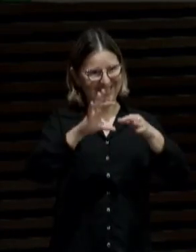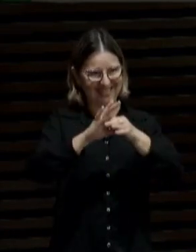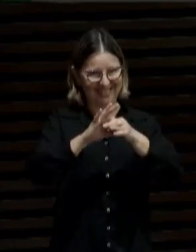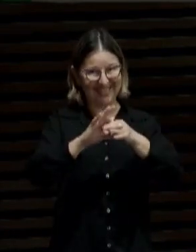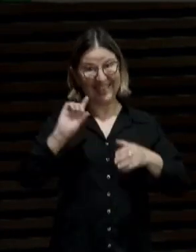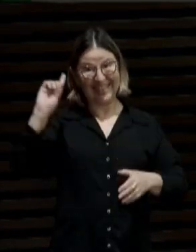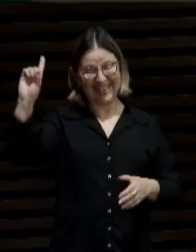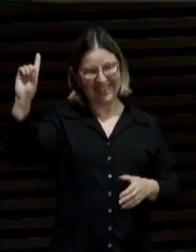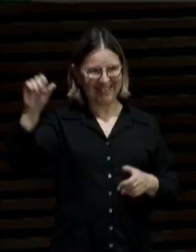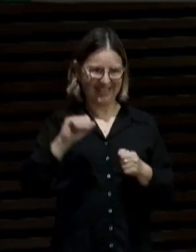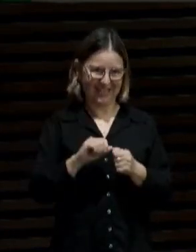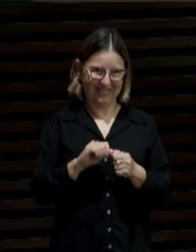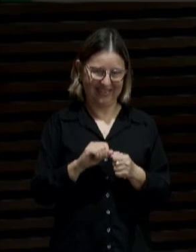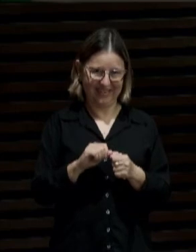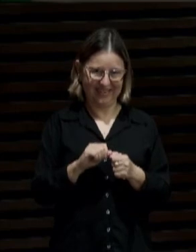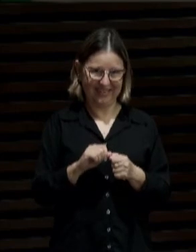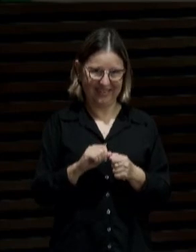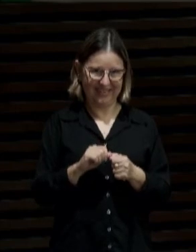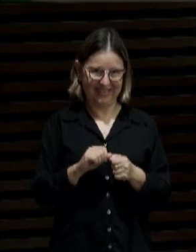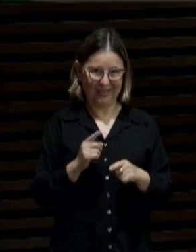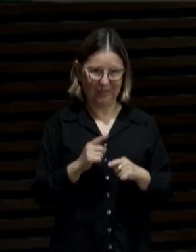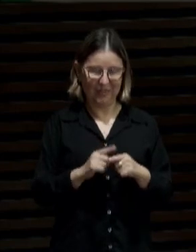fez, porque o contrato já foi assinado.